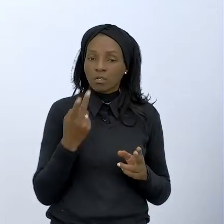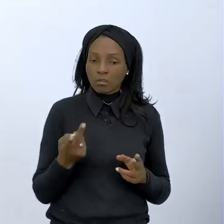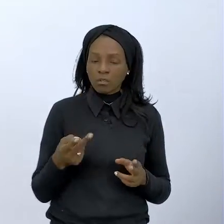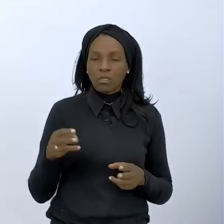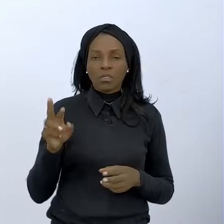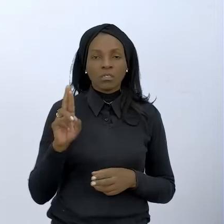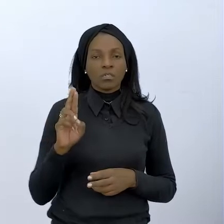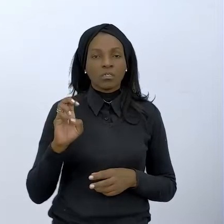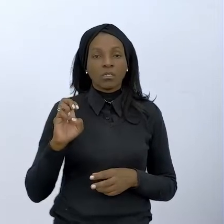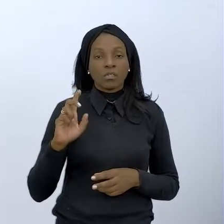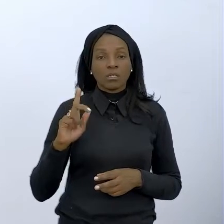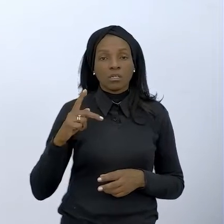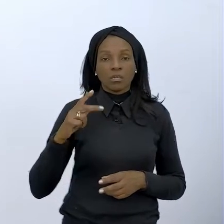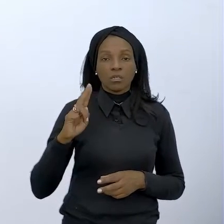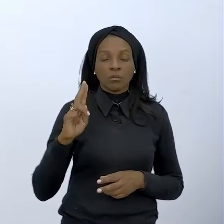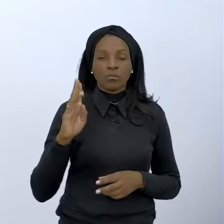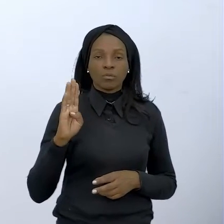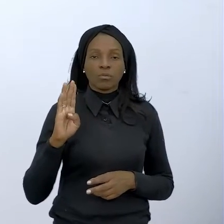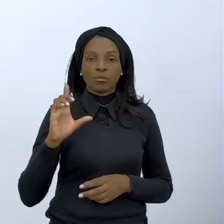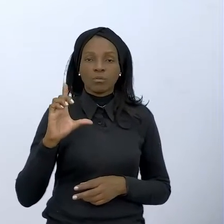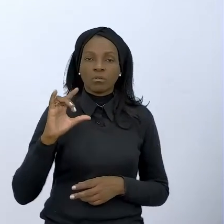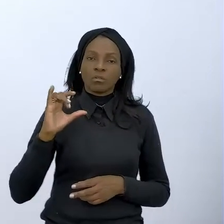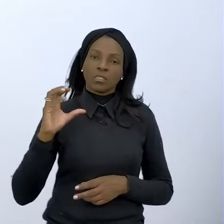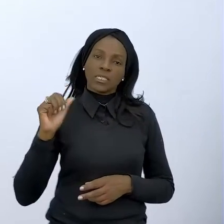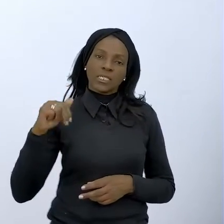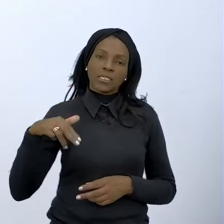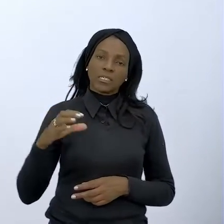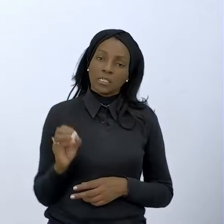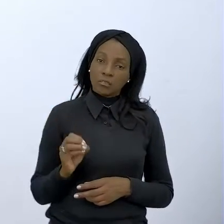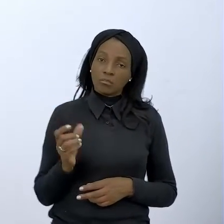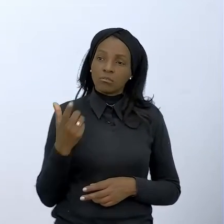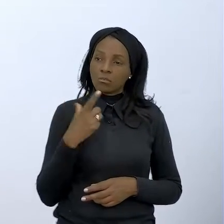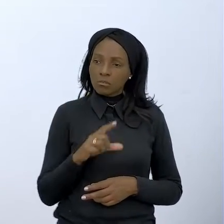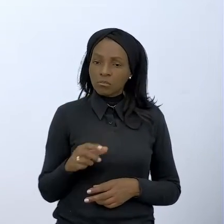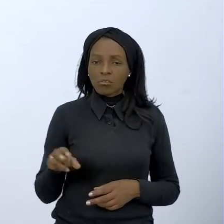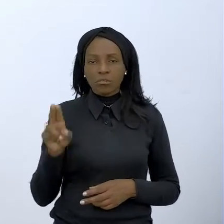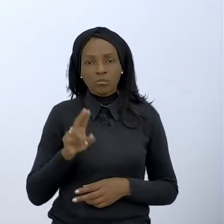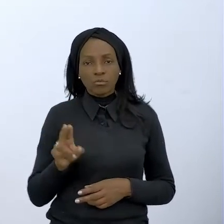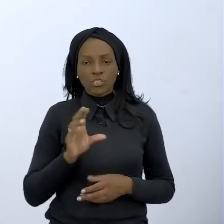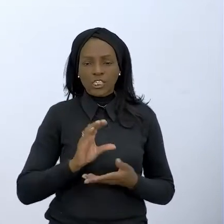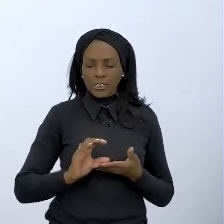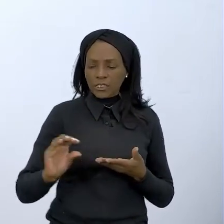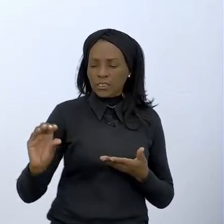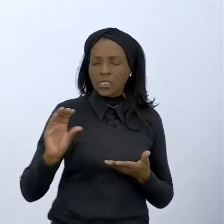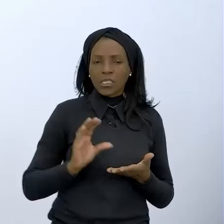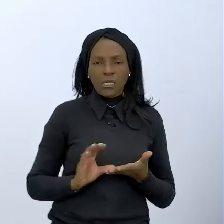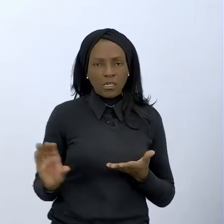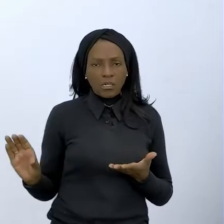republicana, ele possa ser usufruído, esses recursos, possam ser